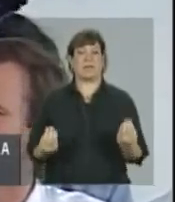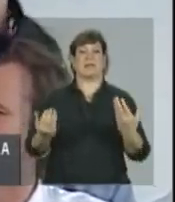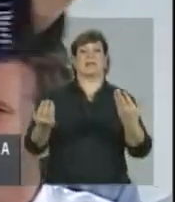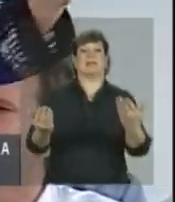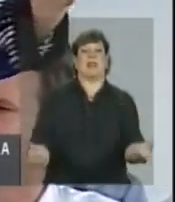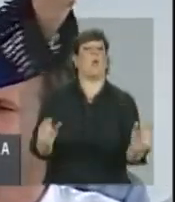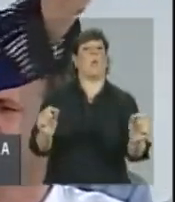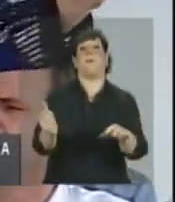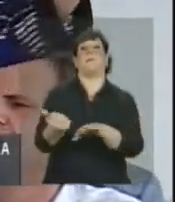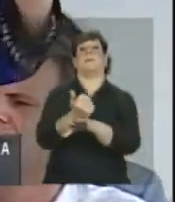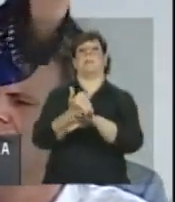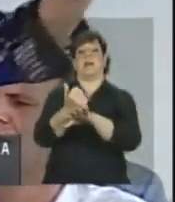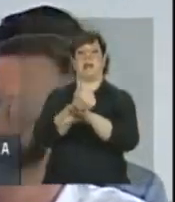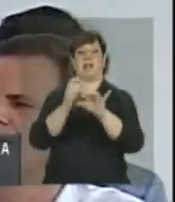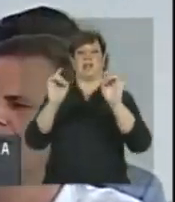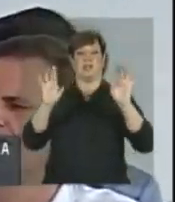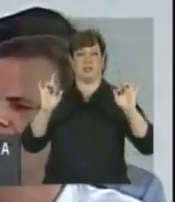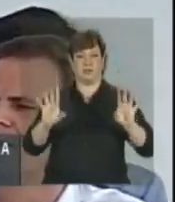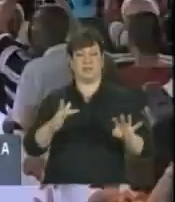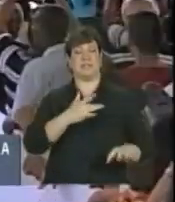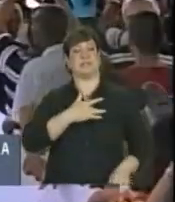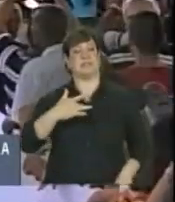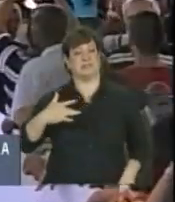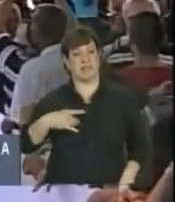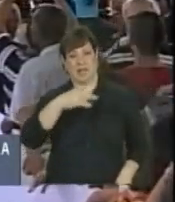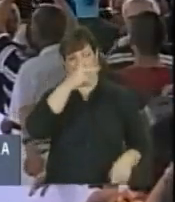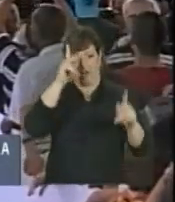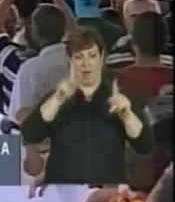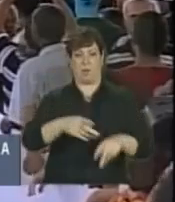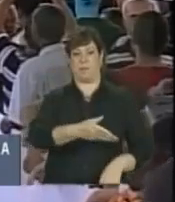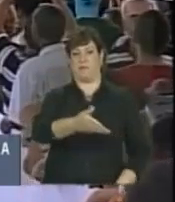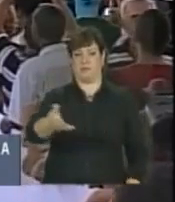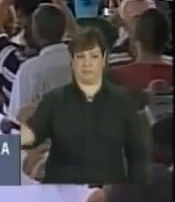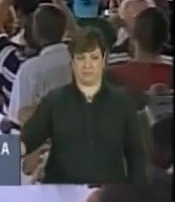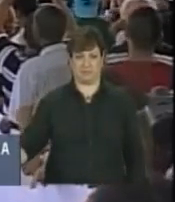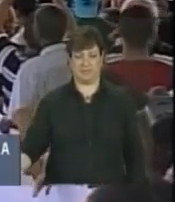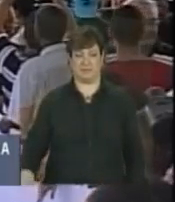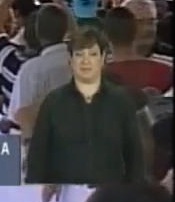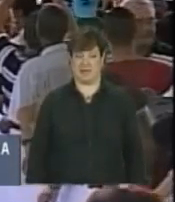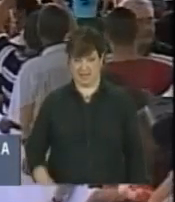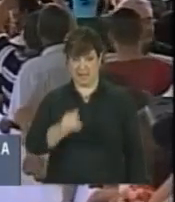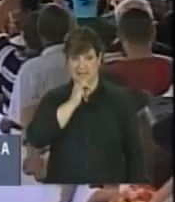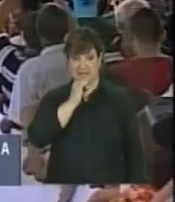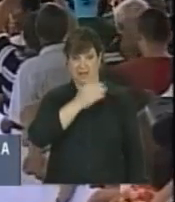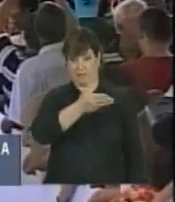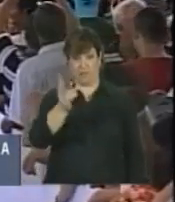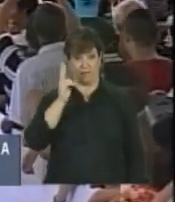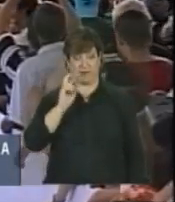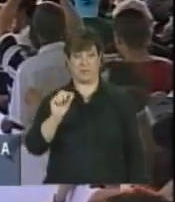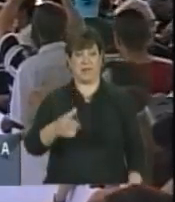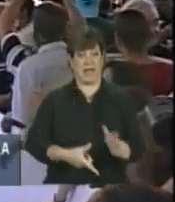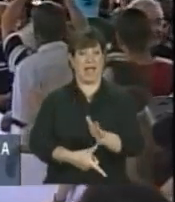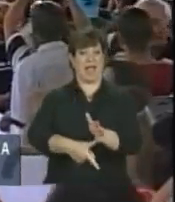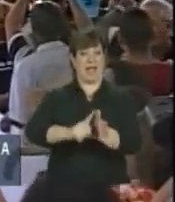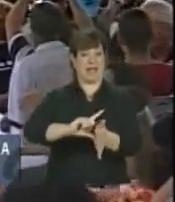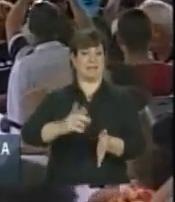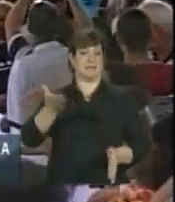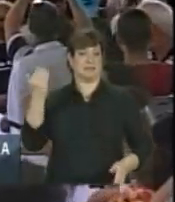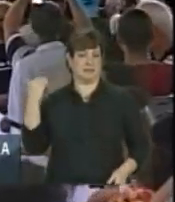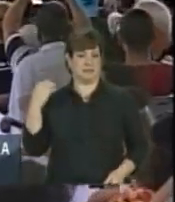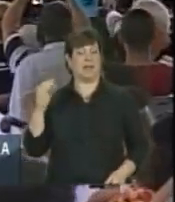de melhor em matéria de saúde à população. Vejam vocês que antes, e